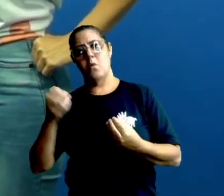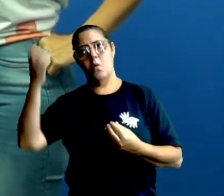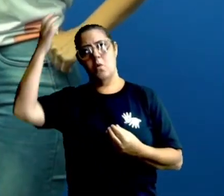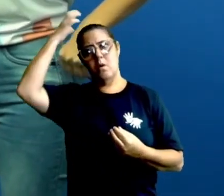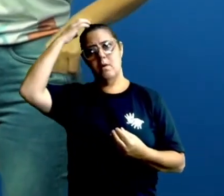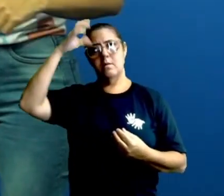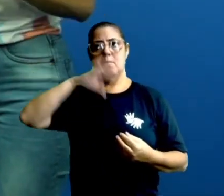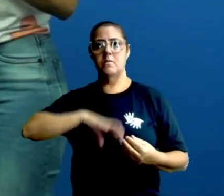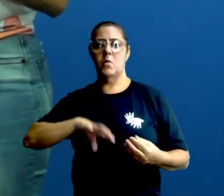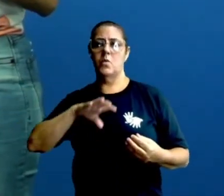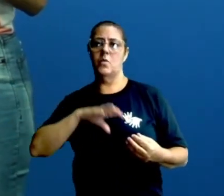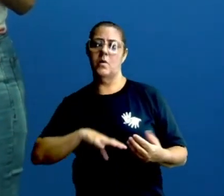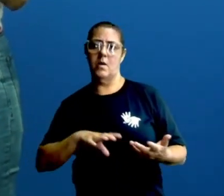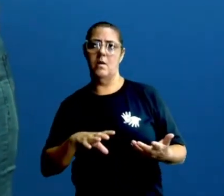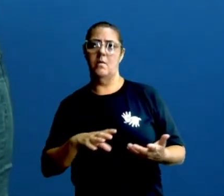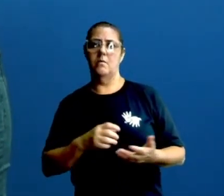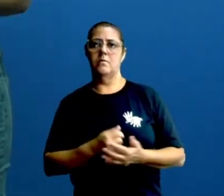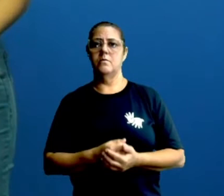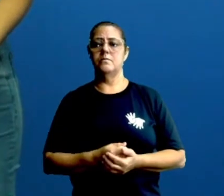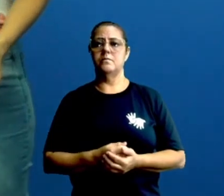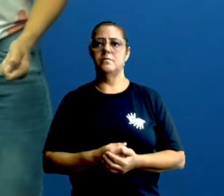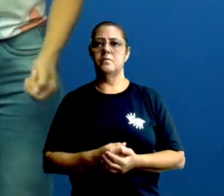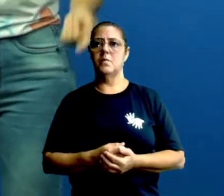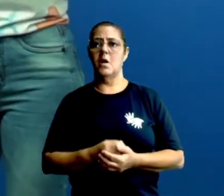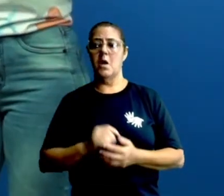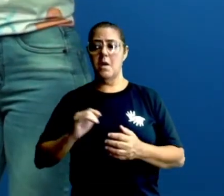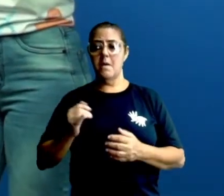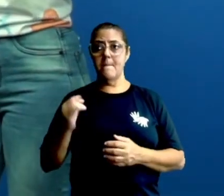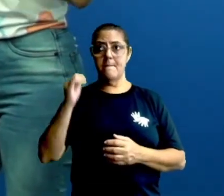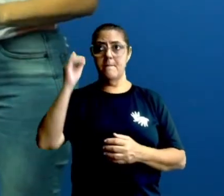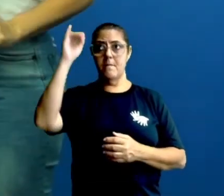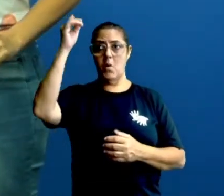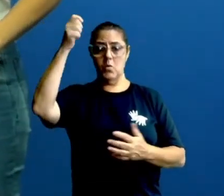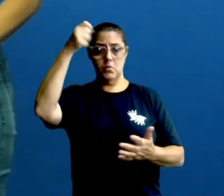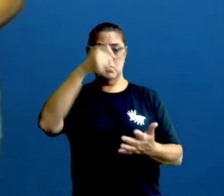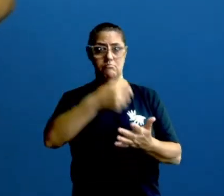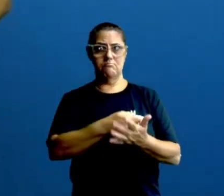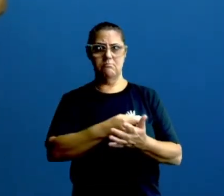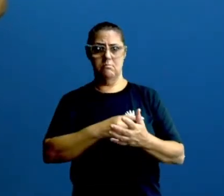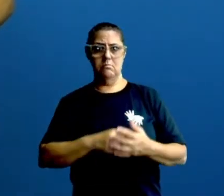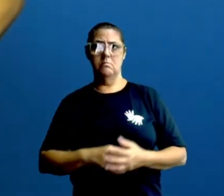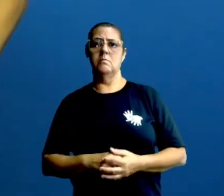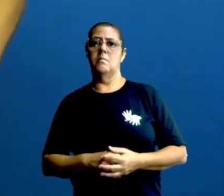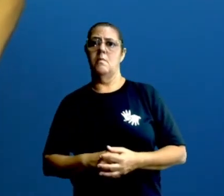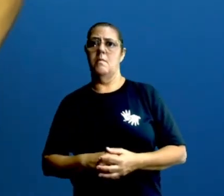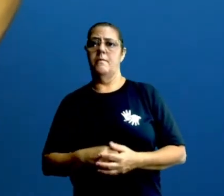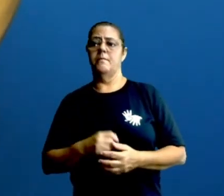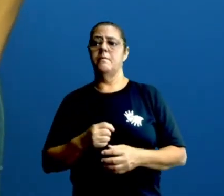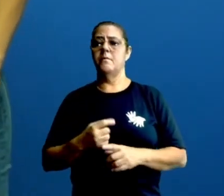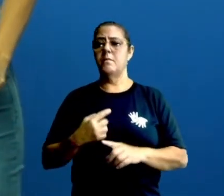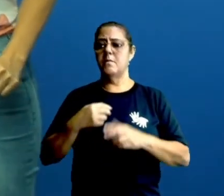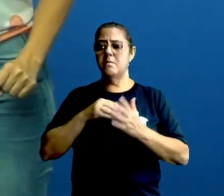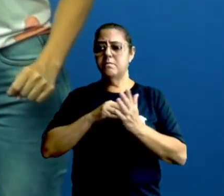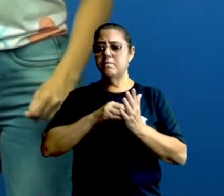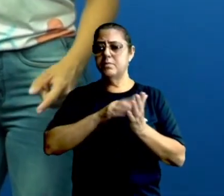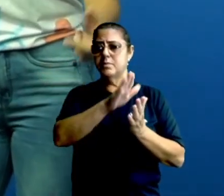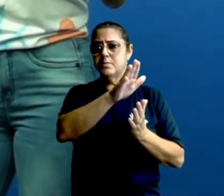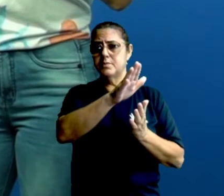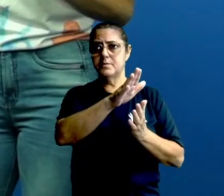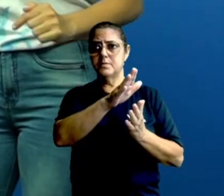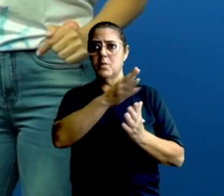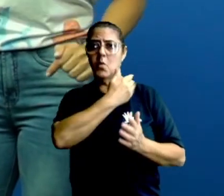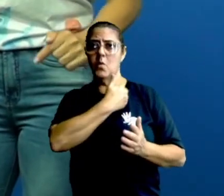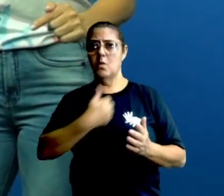reino de Portugal, contra os altos impostos, e proclama a sua independência, expulsando